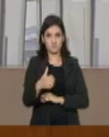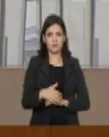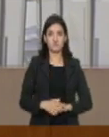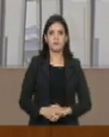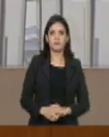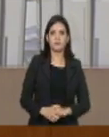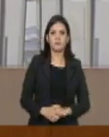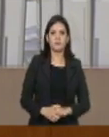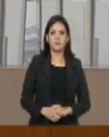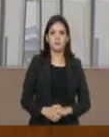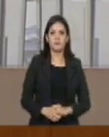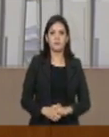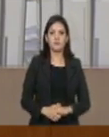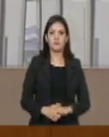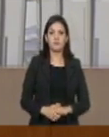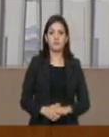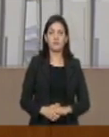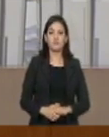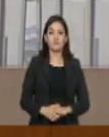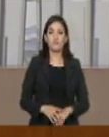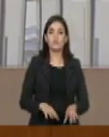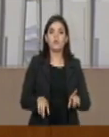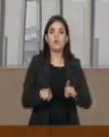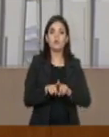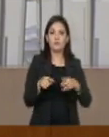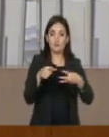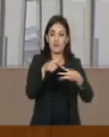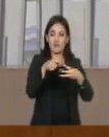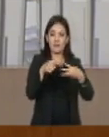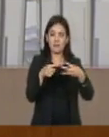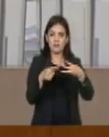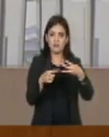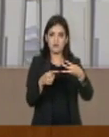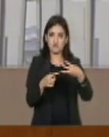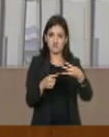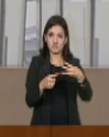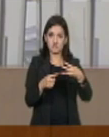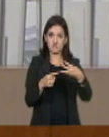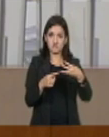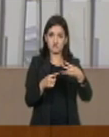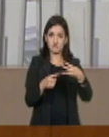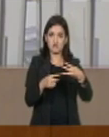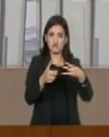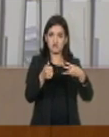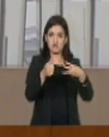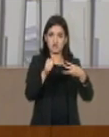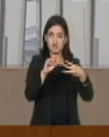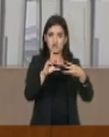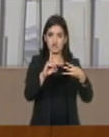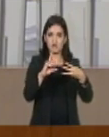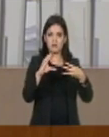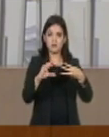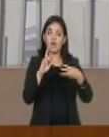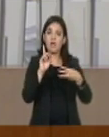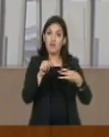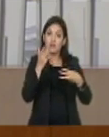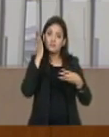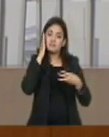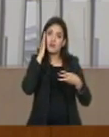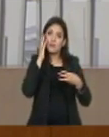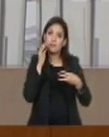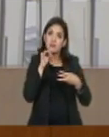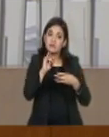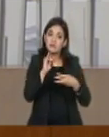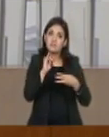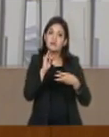2011. Destaque-se que o objeto das presentes ações é saber se esse dispositivo do